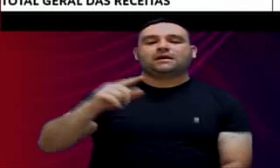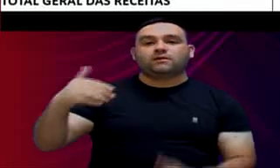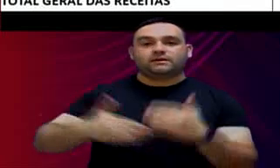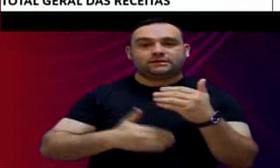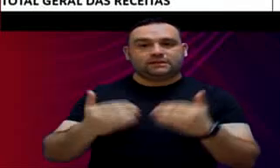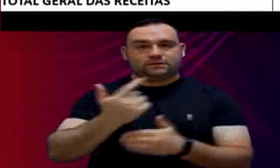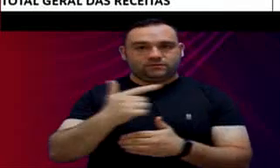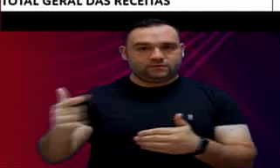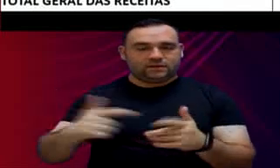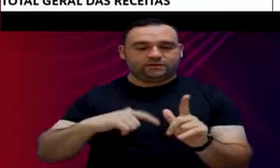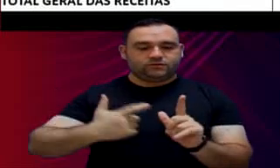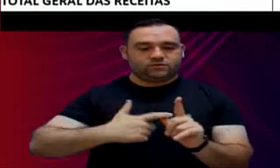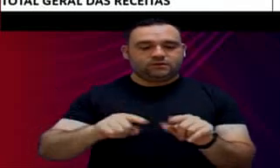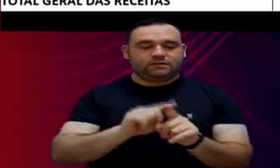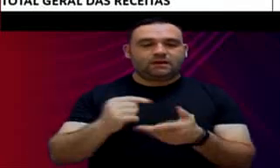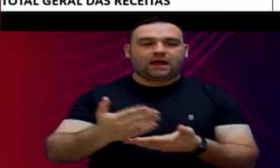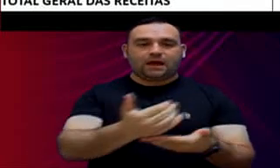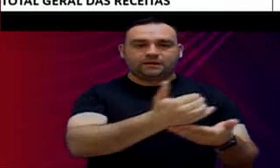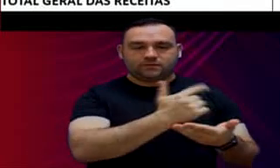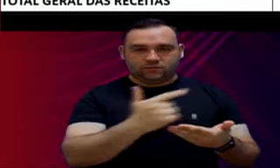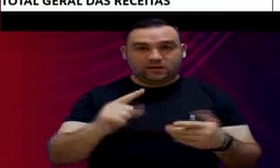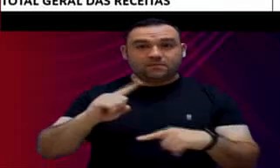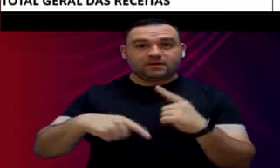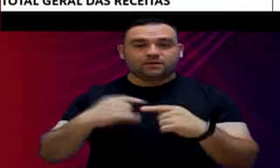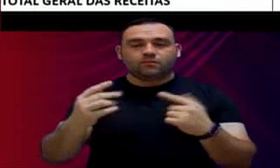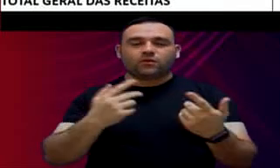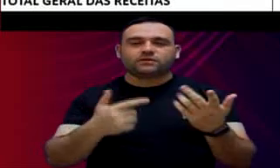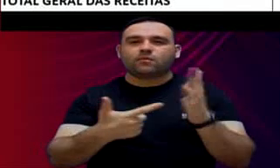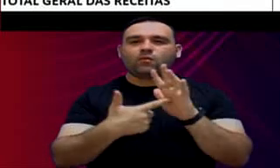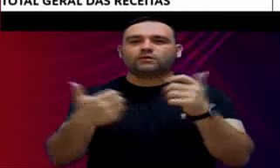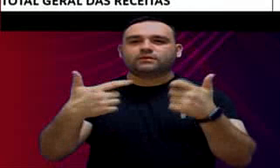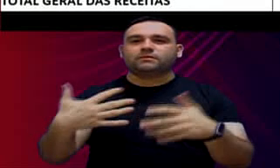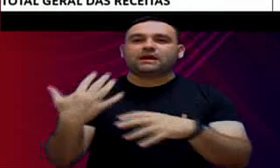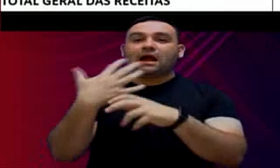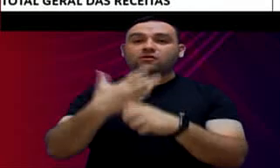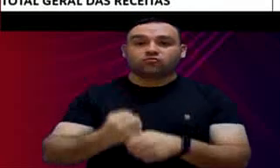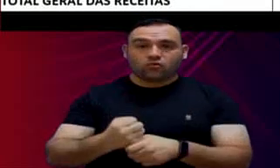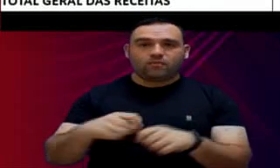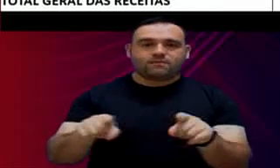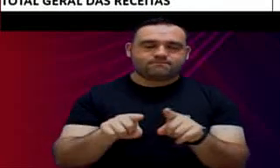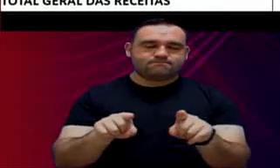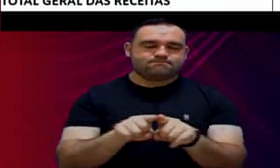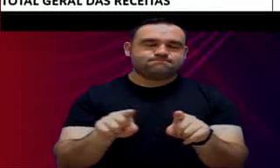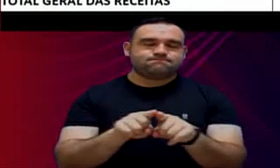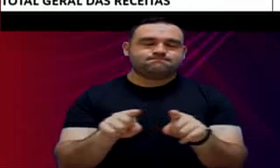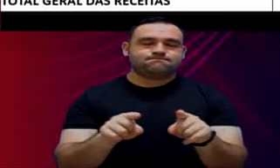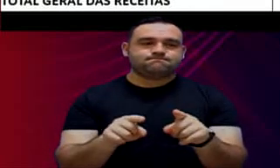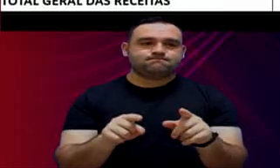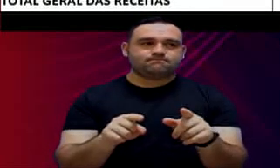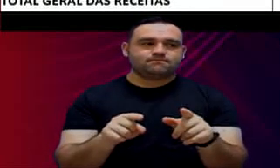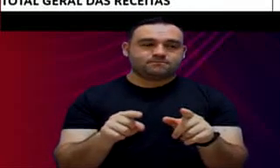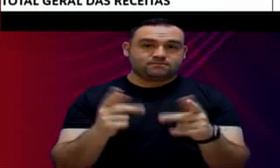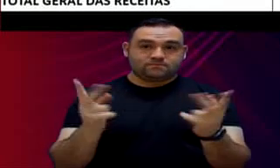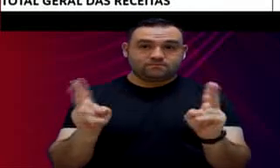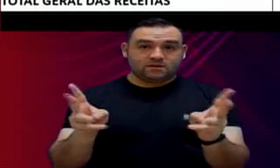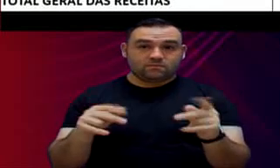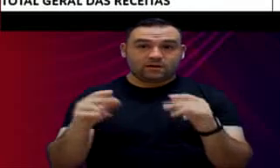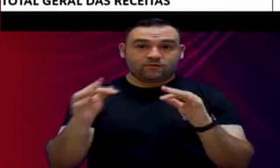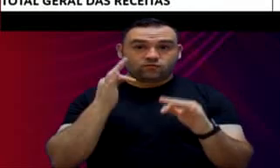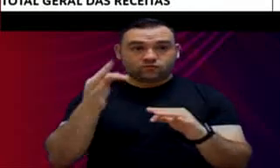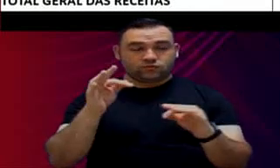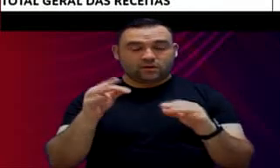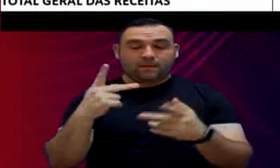slides entre despesa e arrecadação mas aí eu faço a ilustração com a soma da mesma previsão